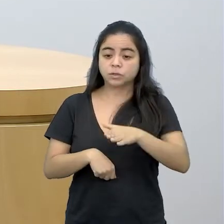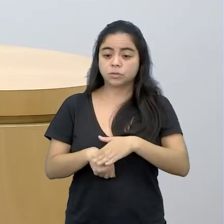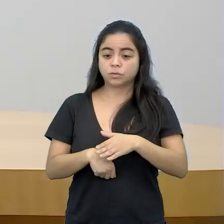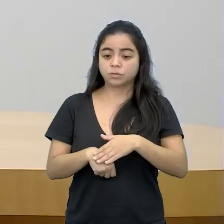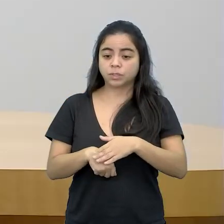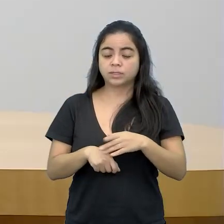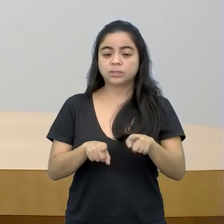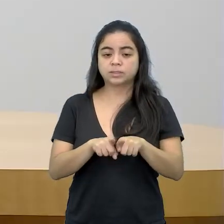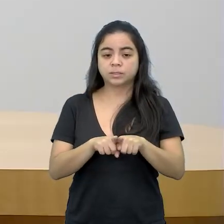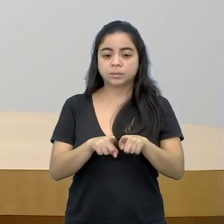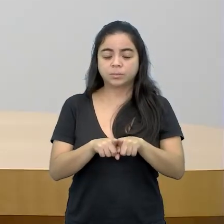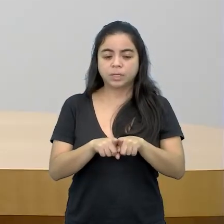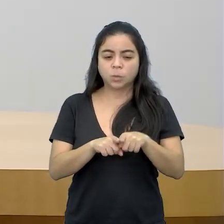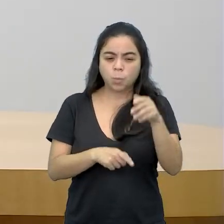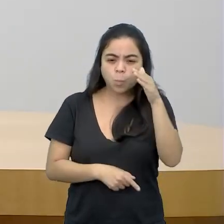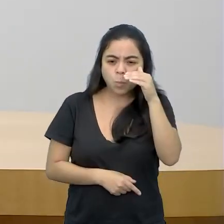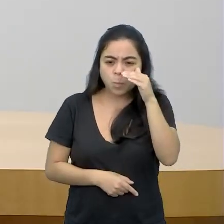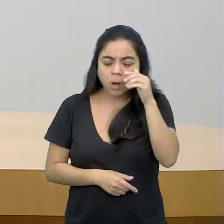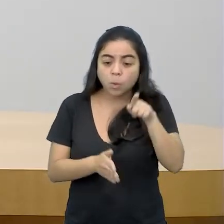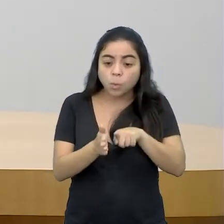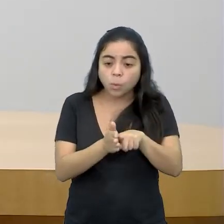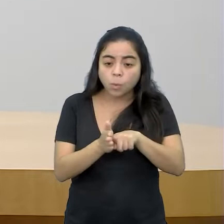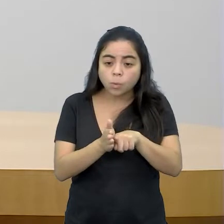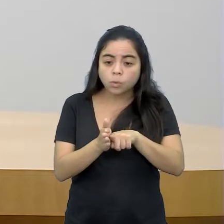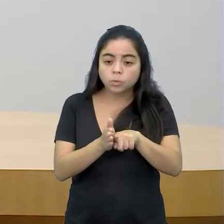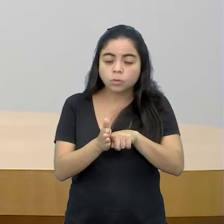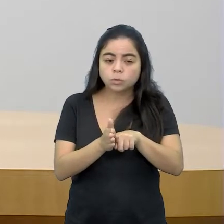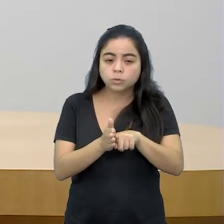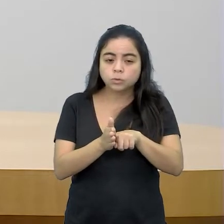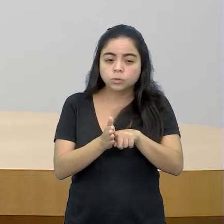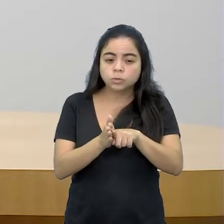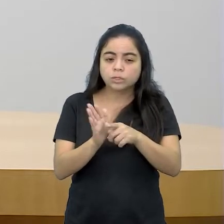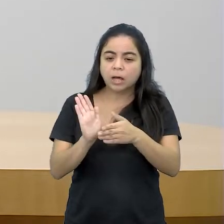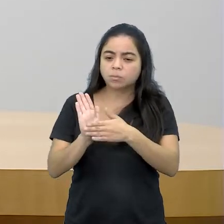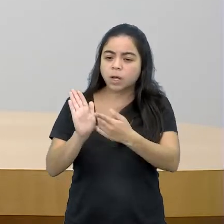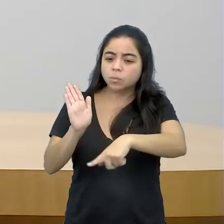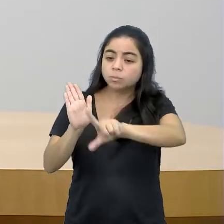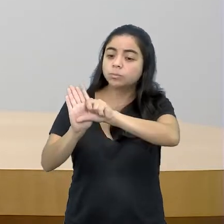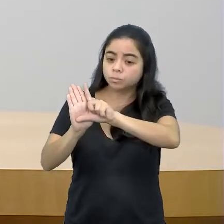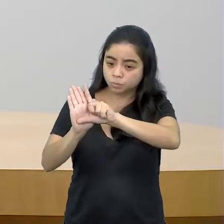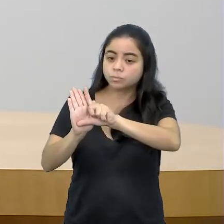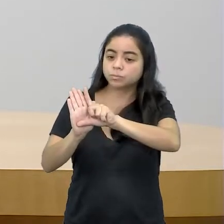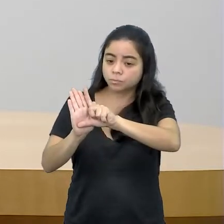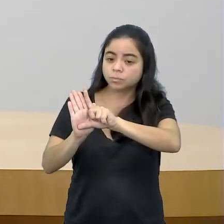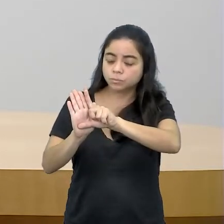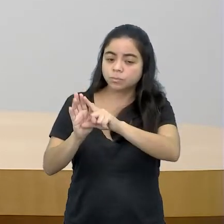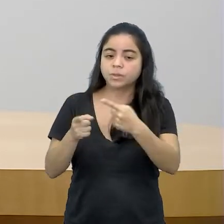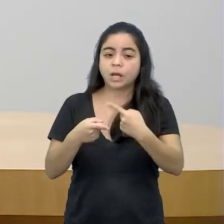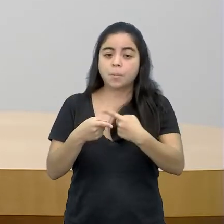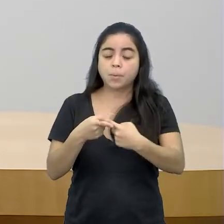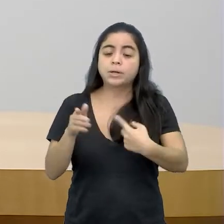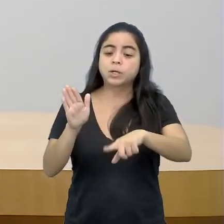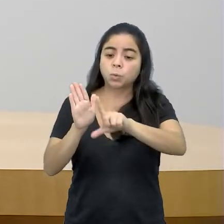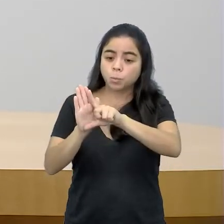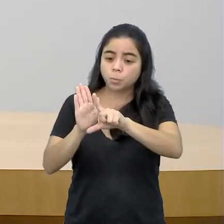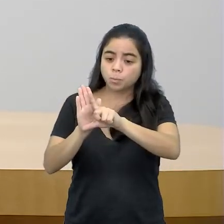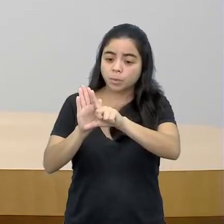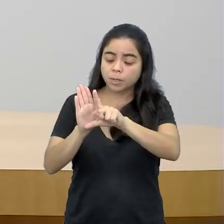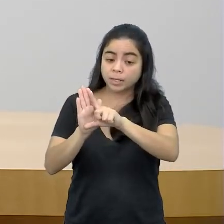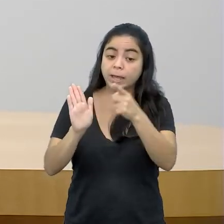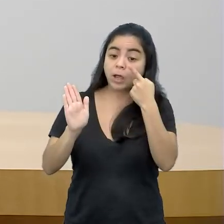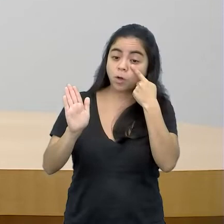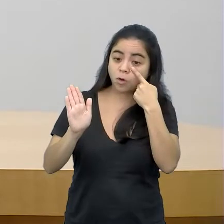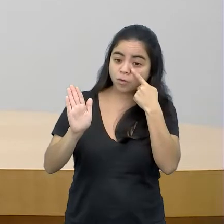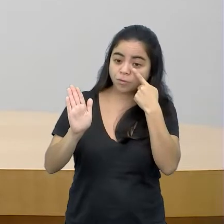então, uma consulta, né, à nossa Constituição. Afinal de contas, uma Constituição, como a gente